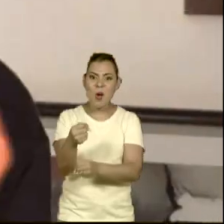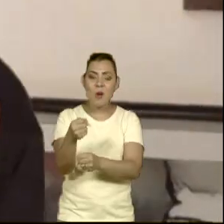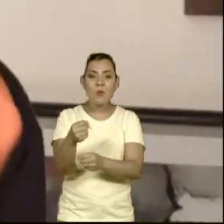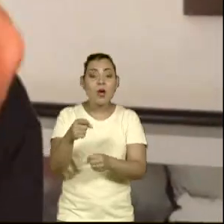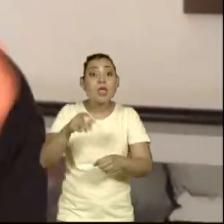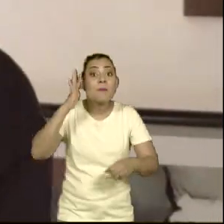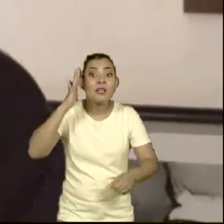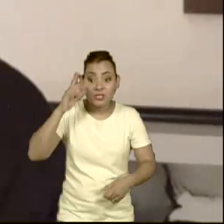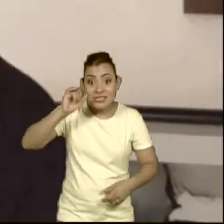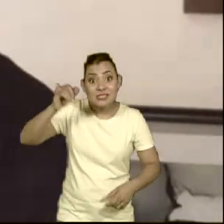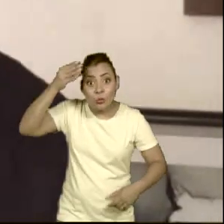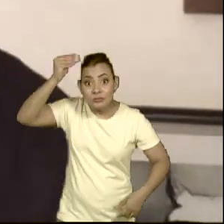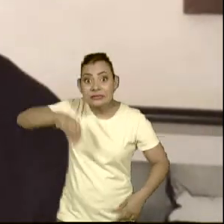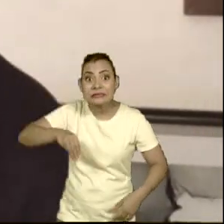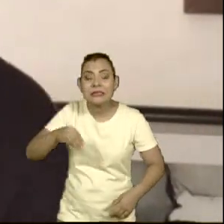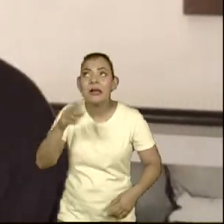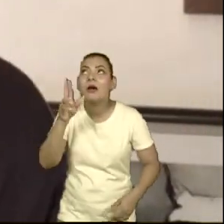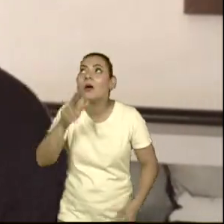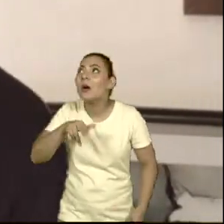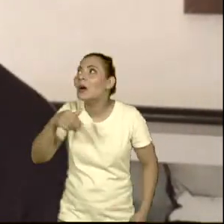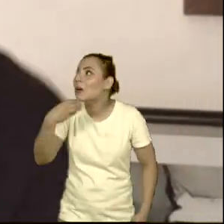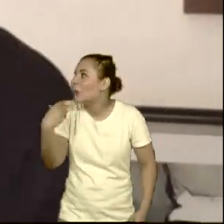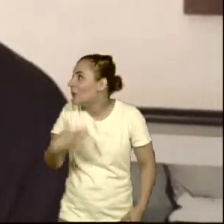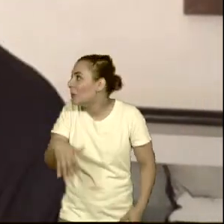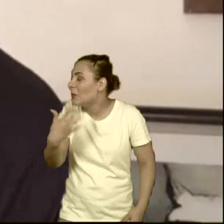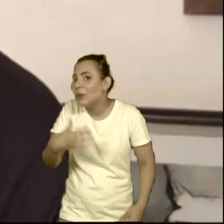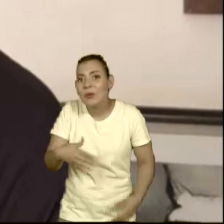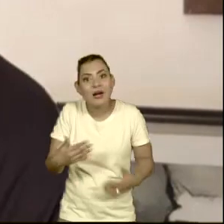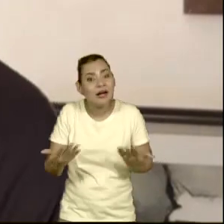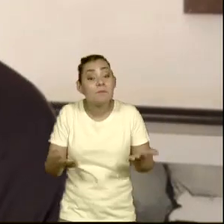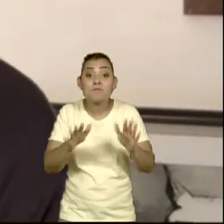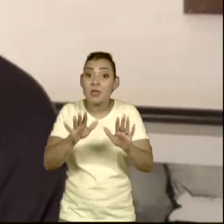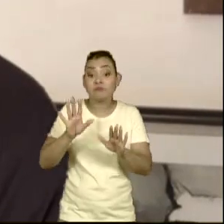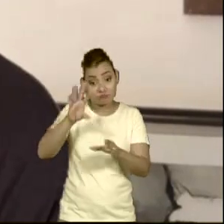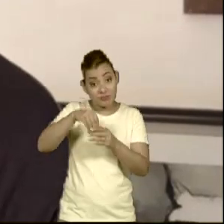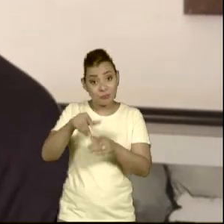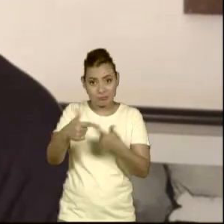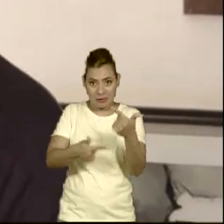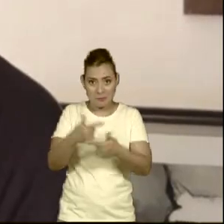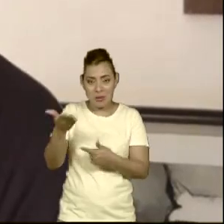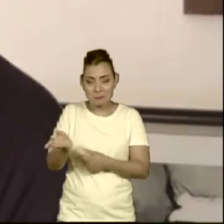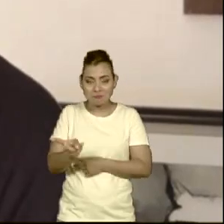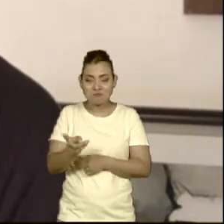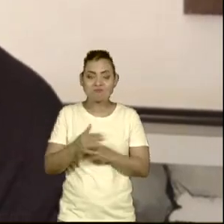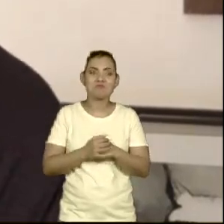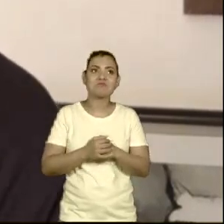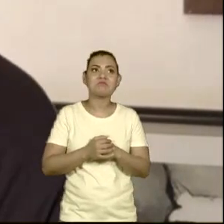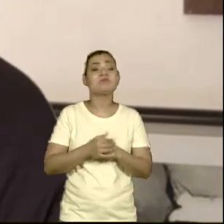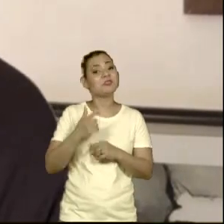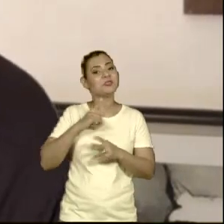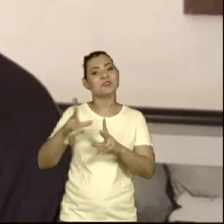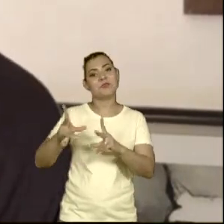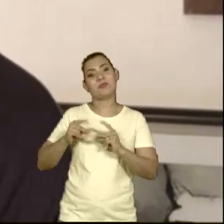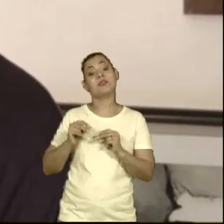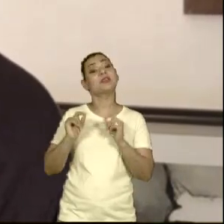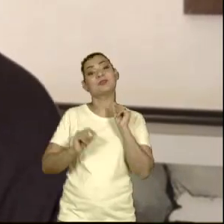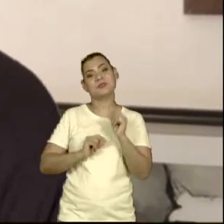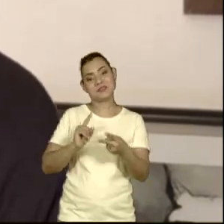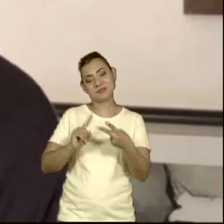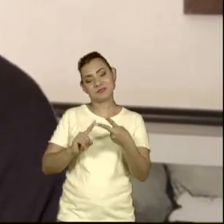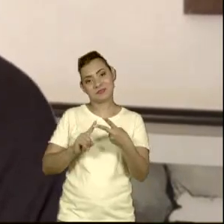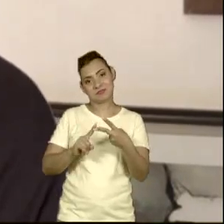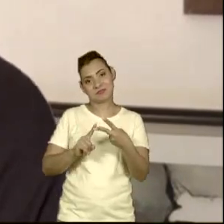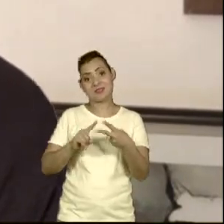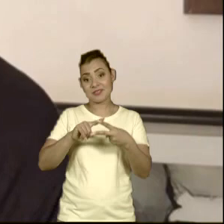como pode ter passado na cabeça? E aí, dentro do castelo, eu tive mais um presente que foi,